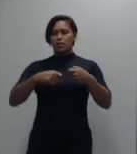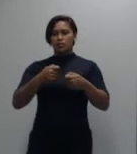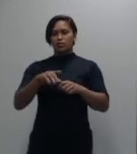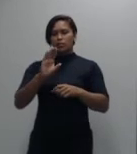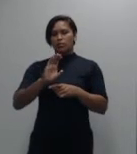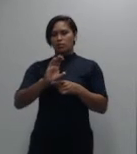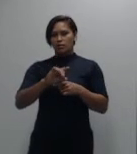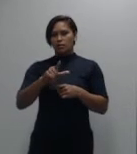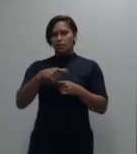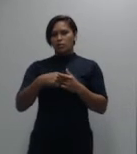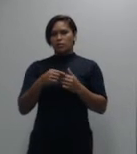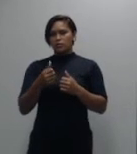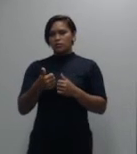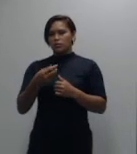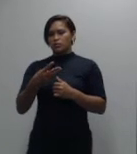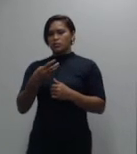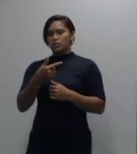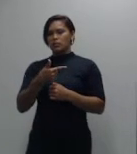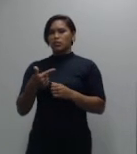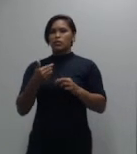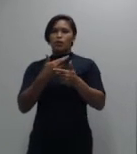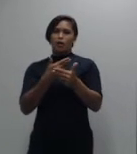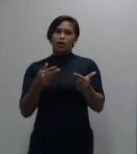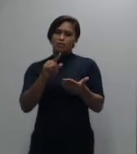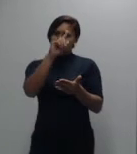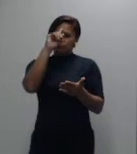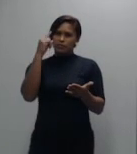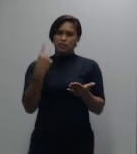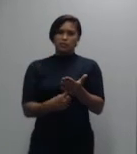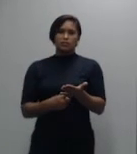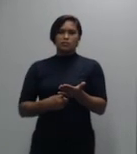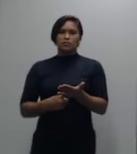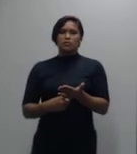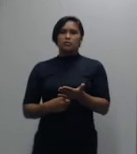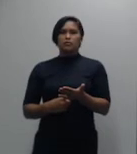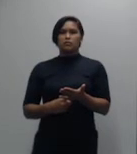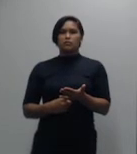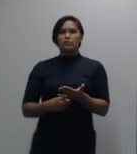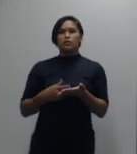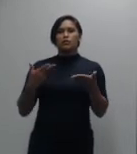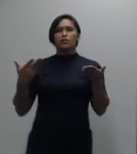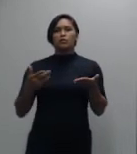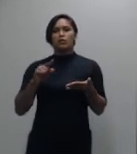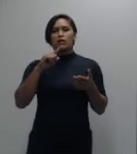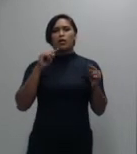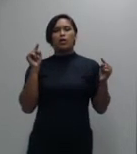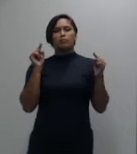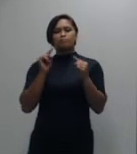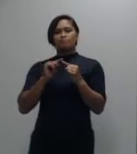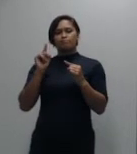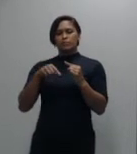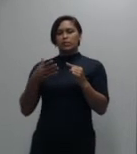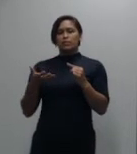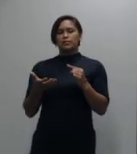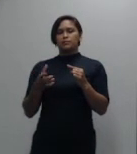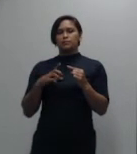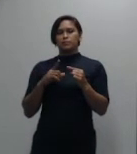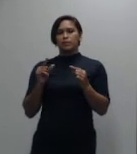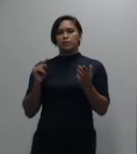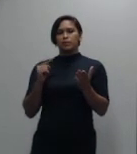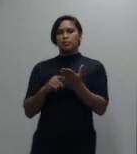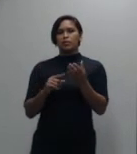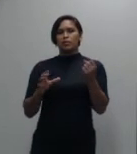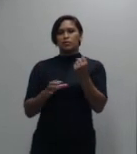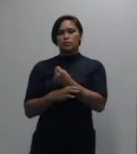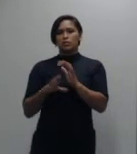o artigo 132 várias decisões comprou com matéria já que o efeito vinculante concessões Jardim de segurança